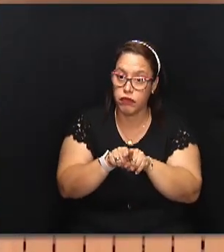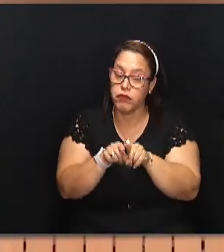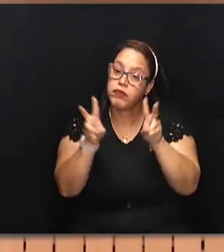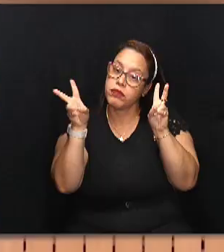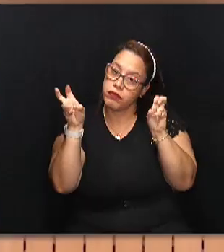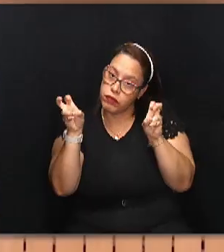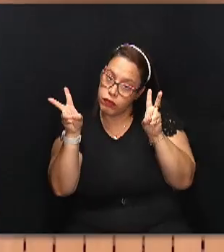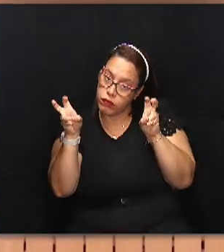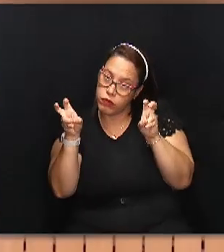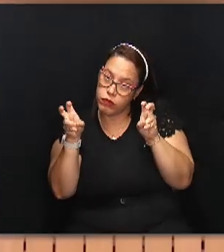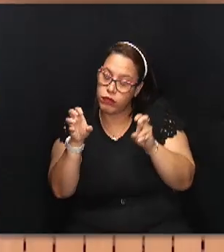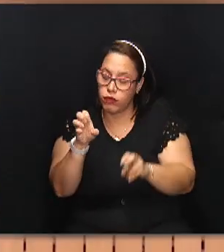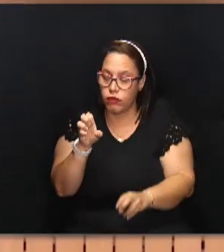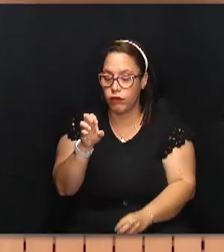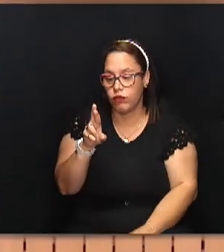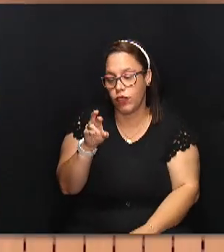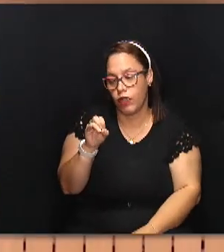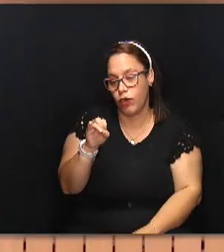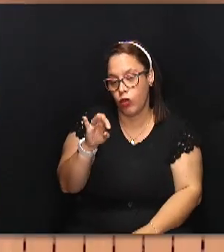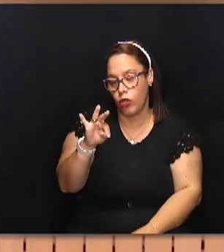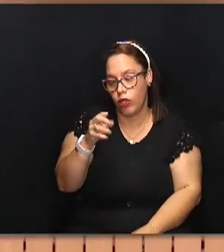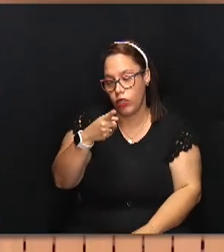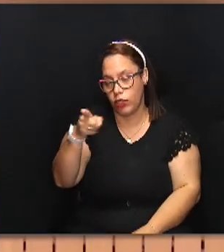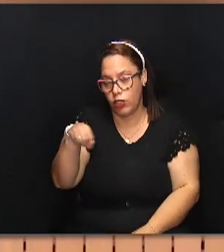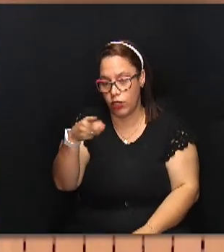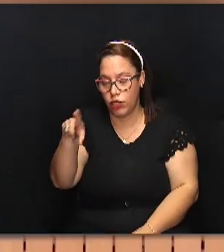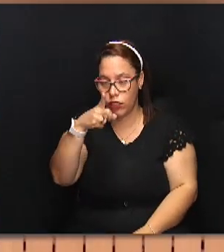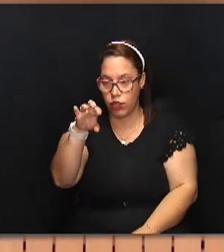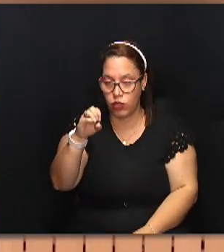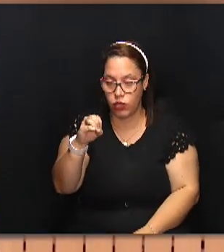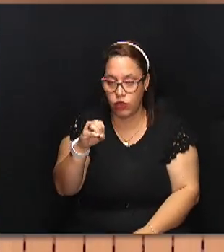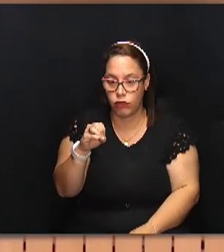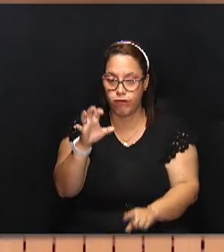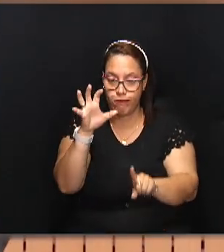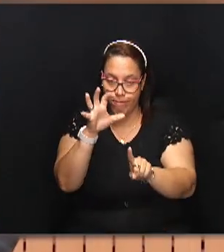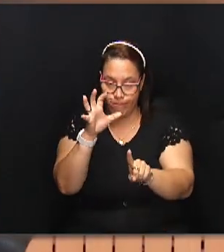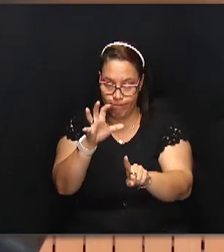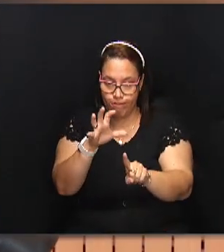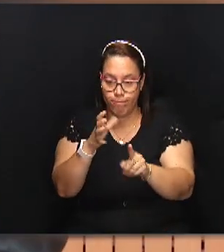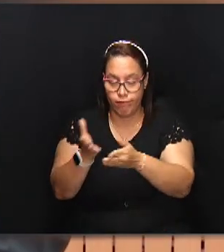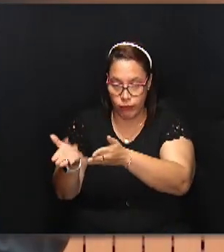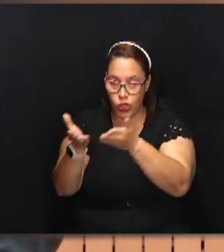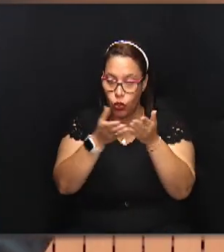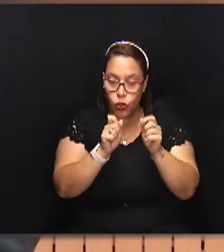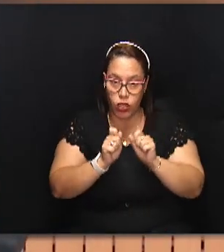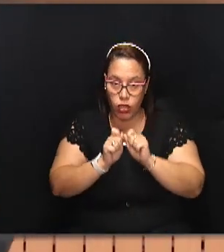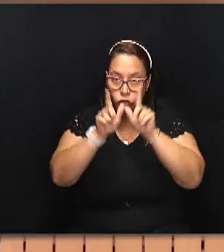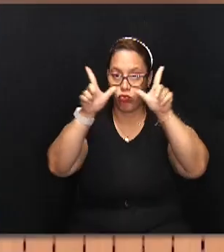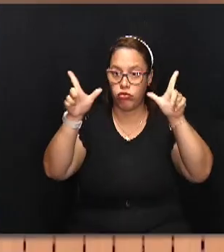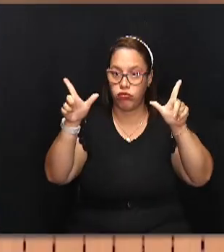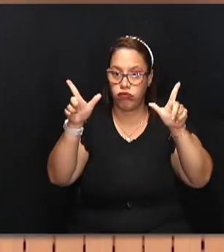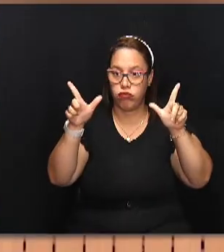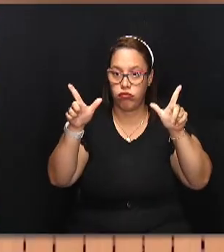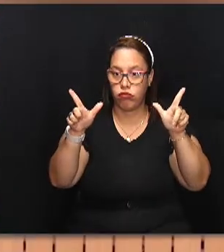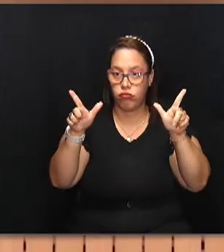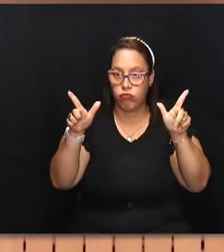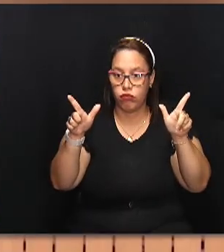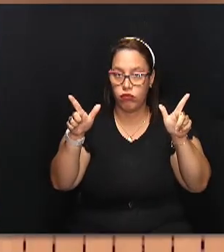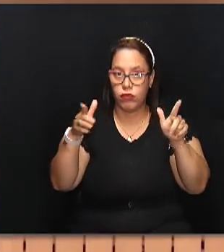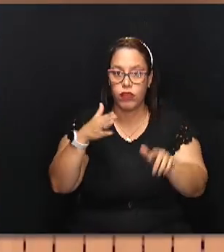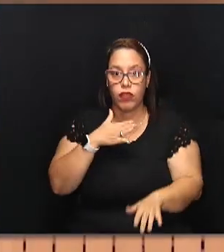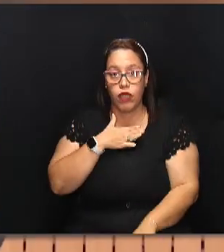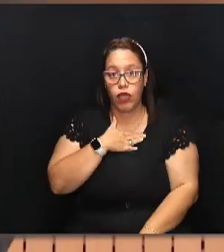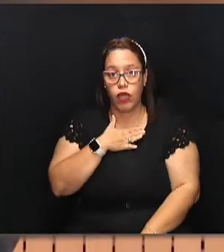assunto da erotização de crianças, que esse influencer trouxe à luz. E, para